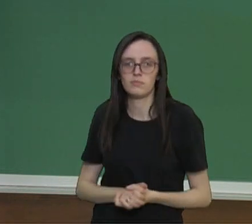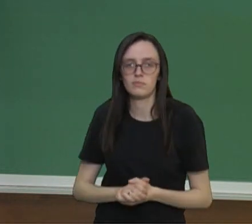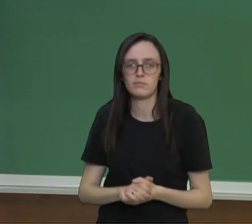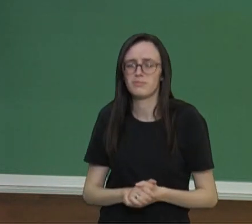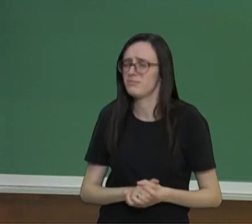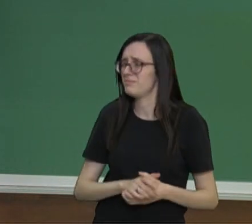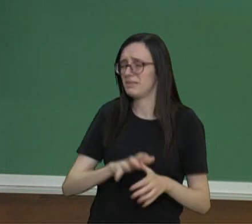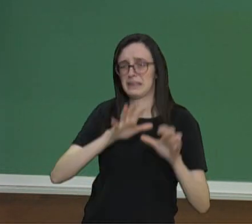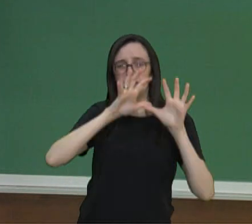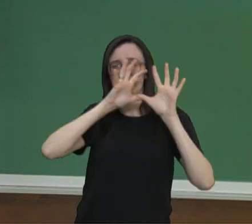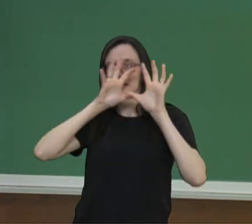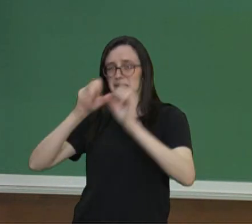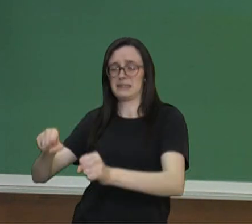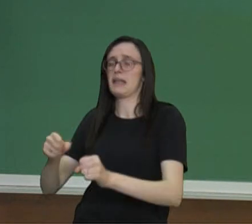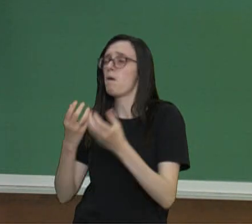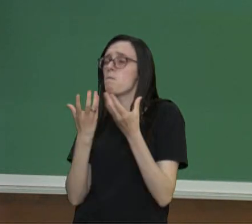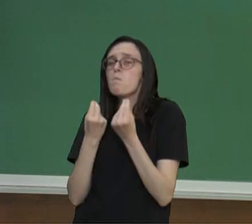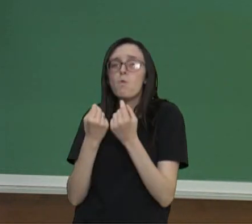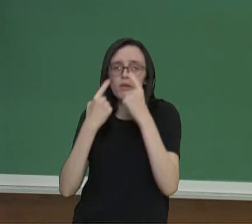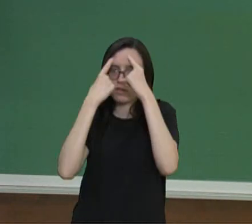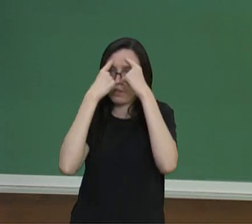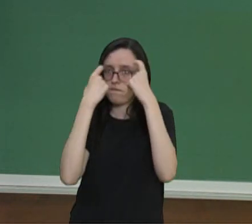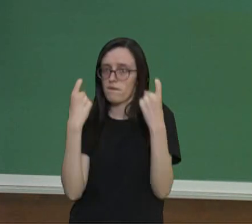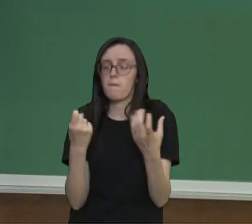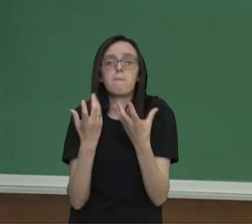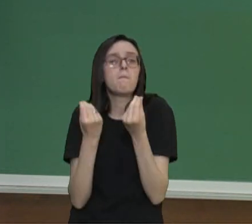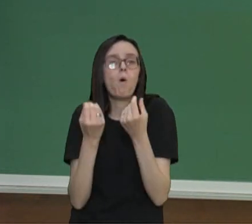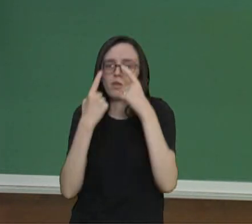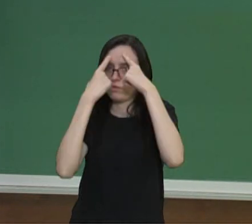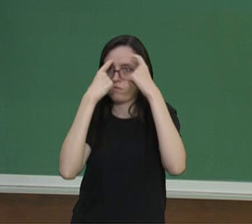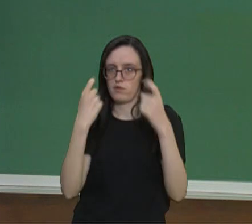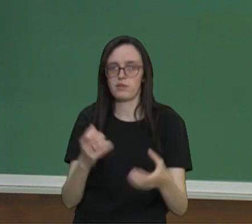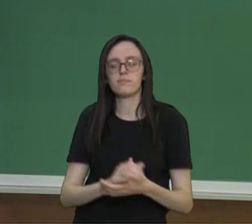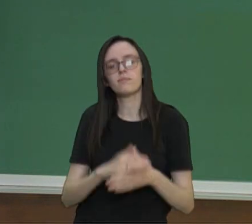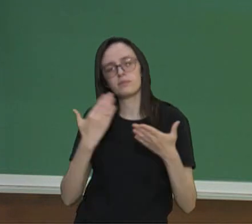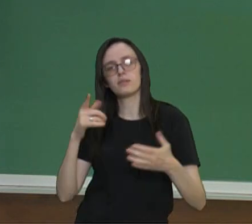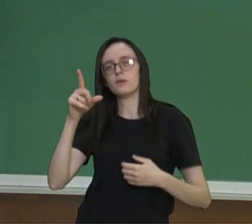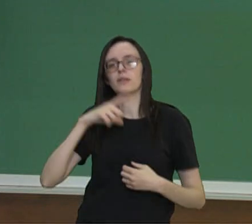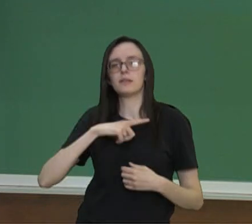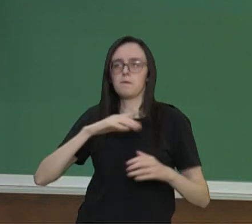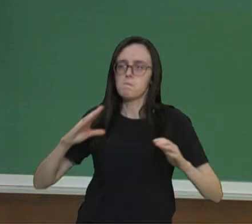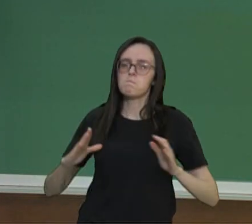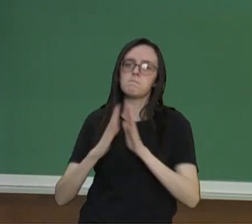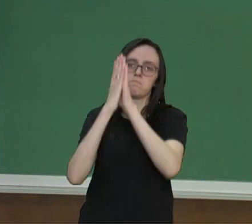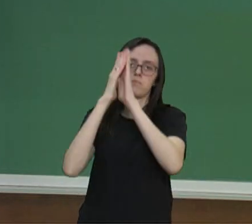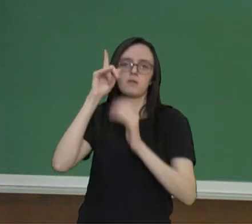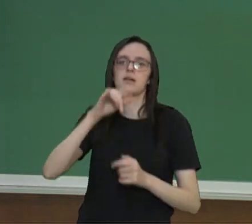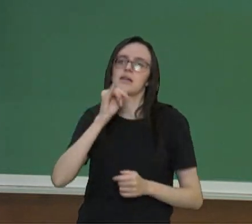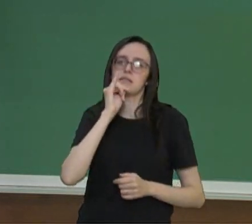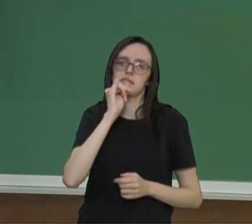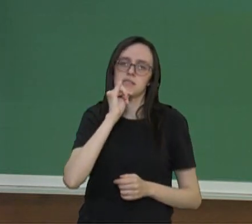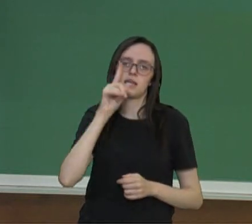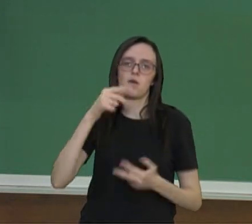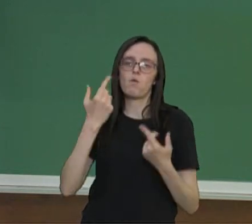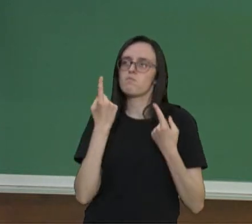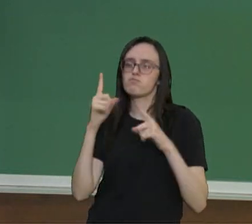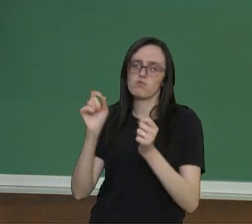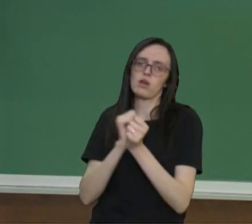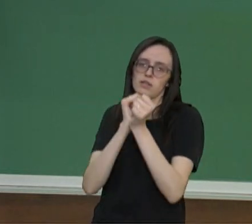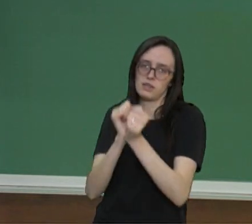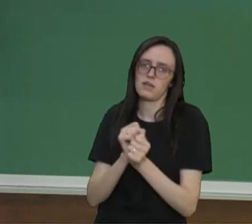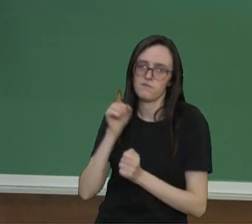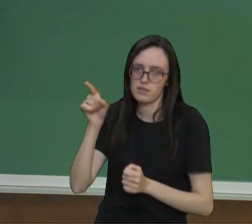maneira extremamente violenta. Extremamente violenta. Então aí você tem uma confrontação, um exemplo de resistência à